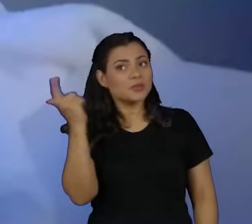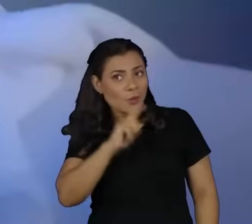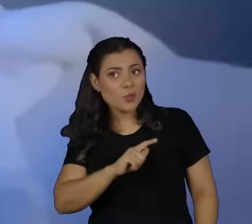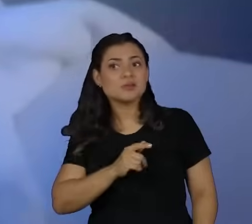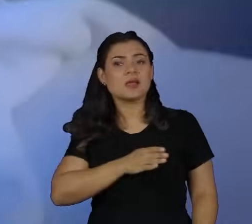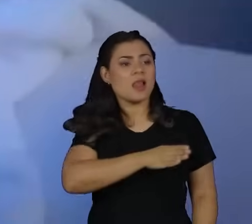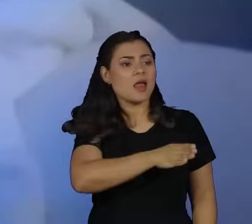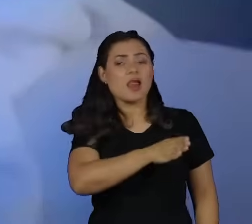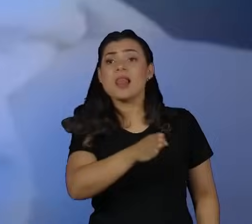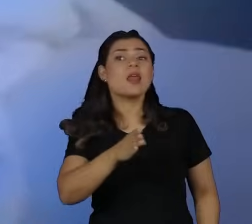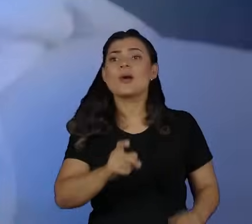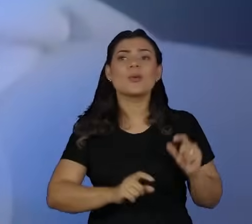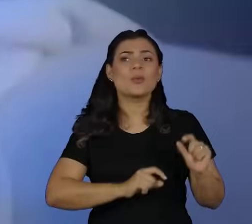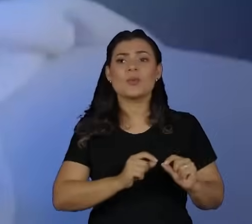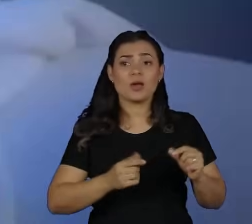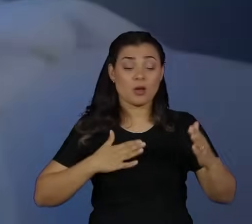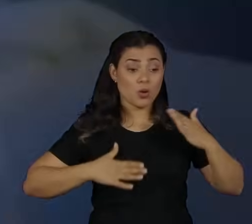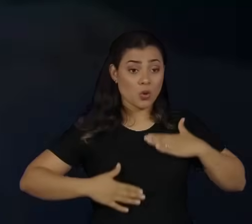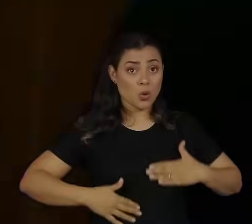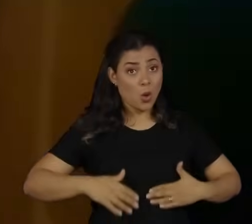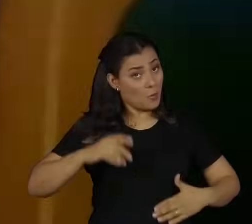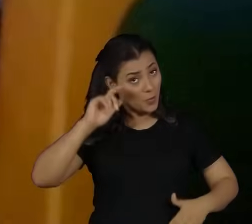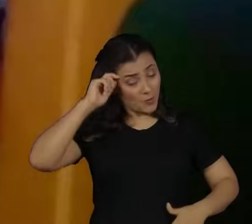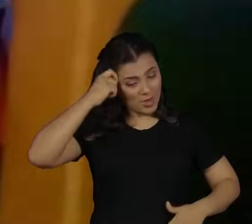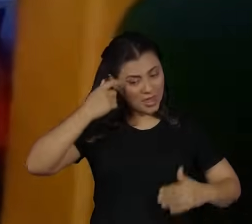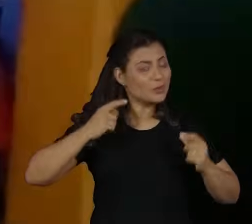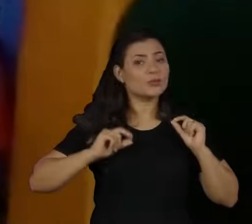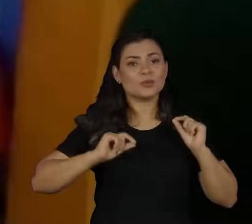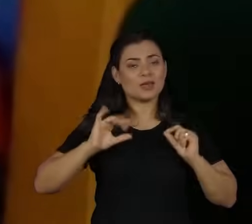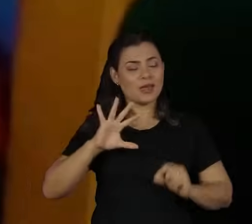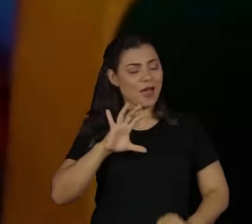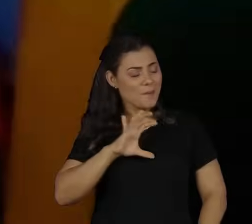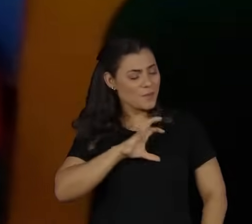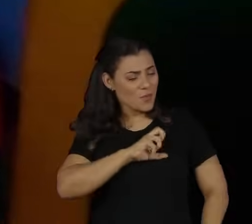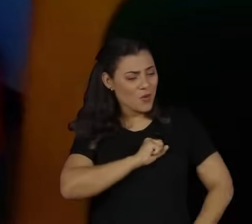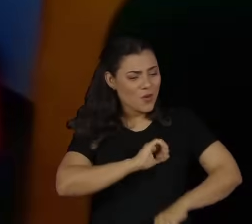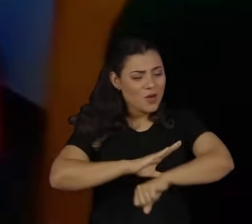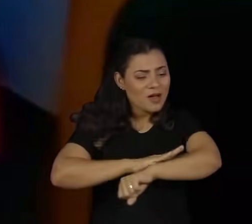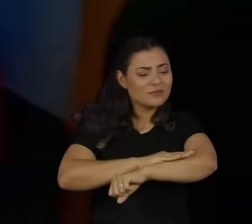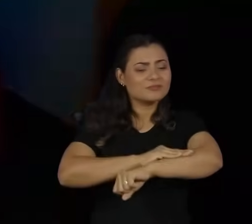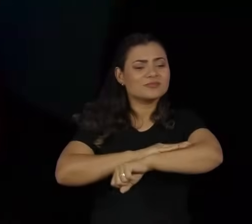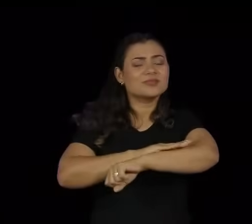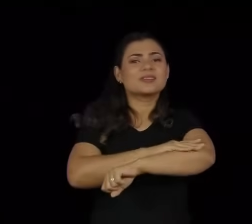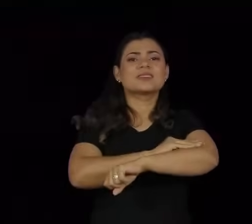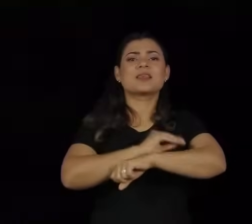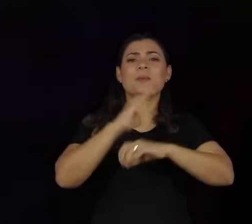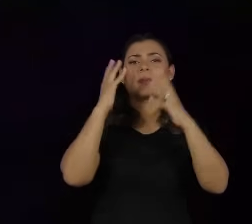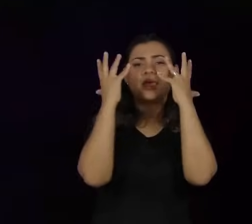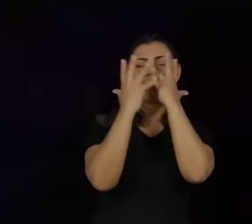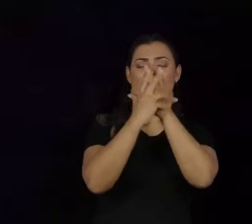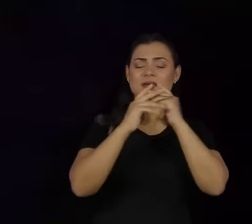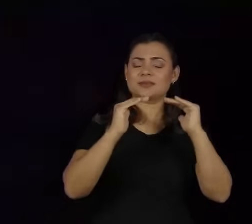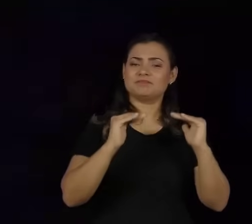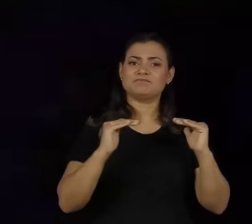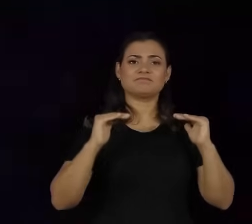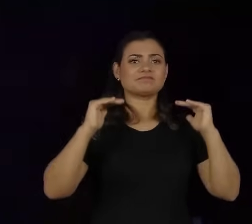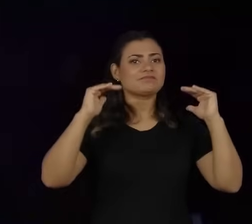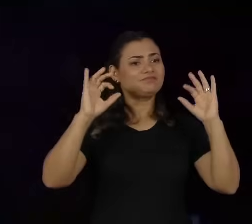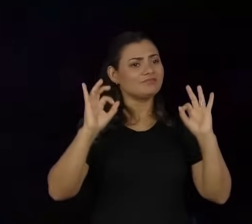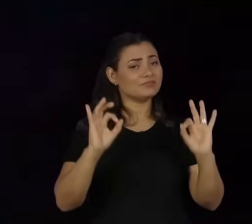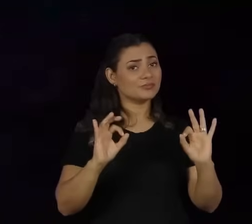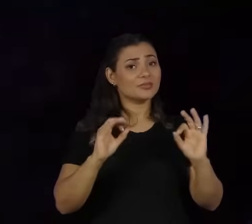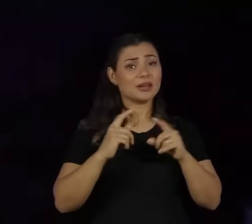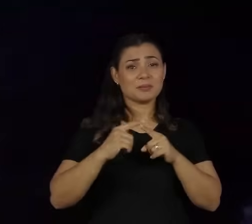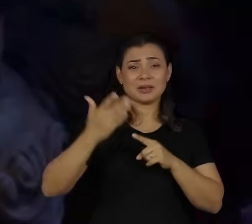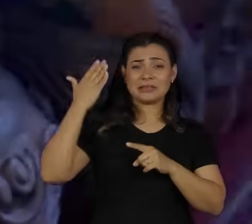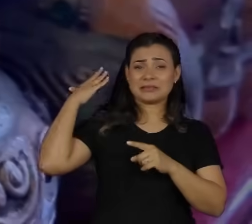corpo preto, por exemplo, amor, afeto, realeza, nobreza, tudo aquilo que fizeram